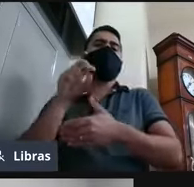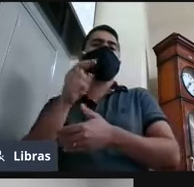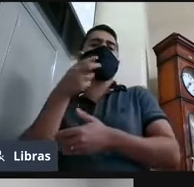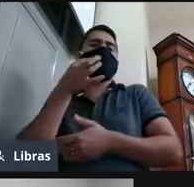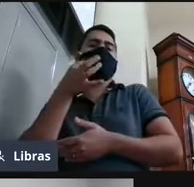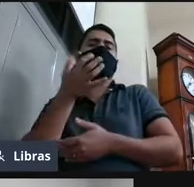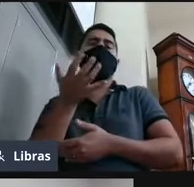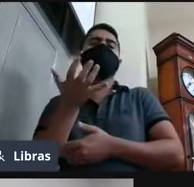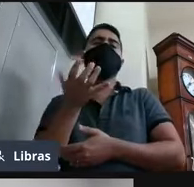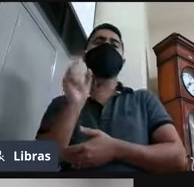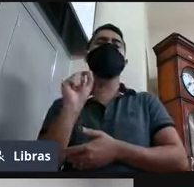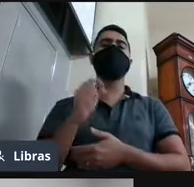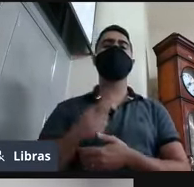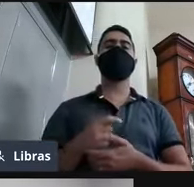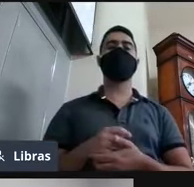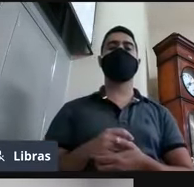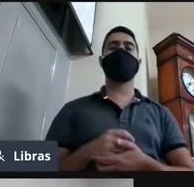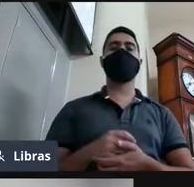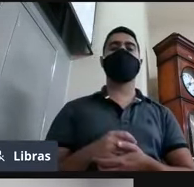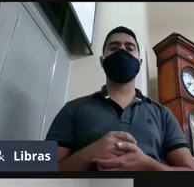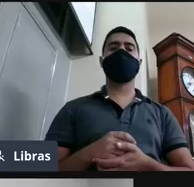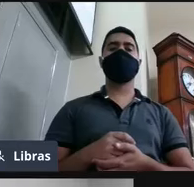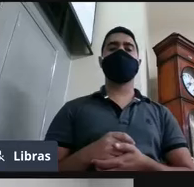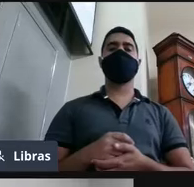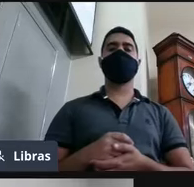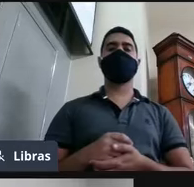Só queria deixar marcado